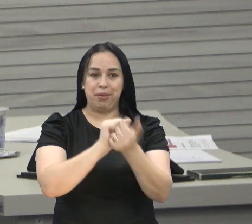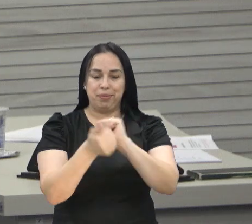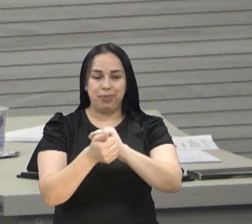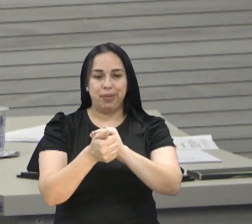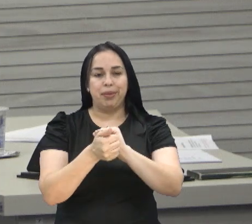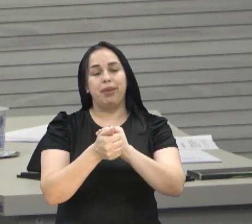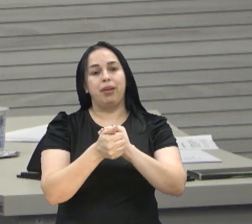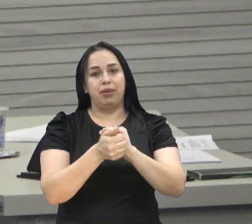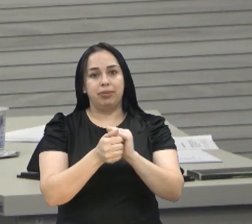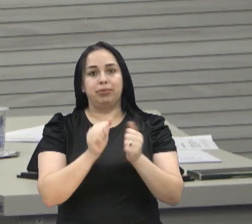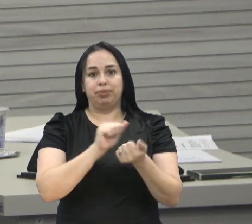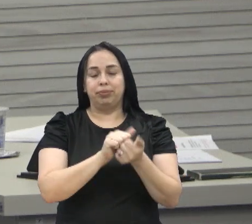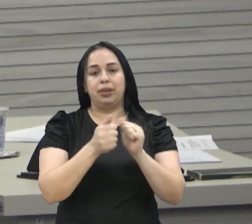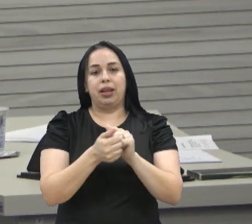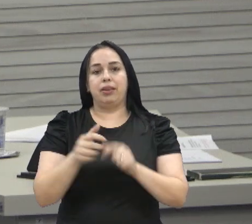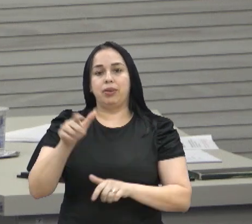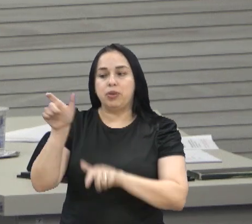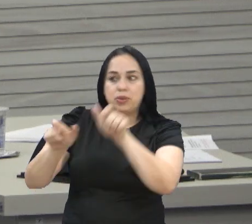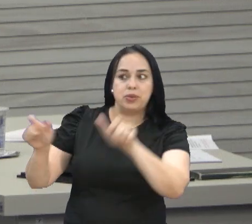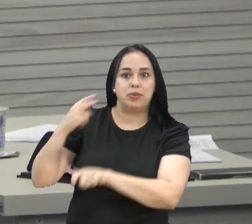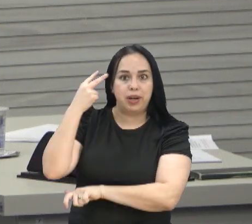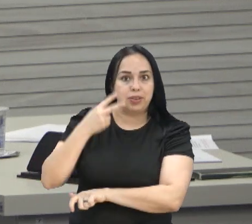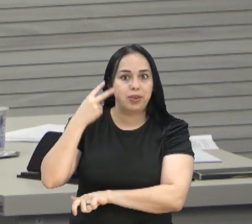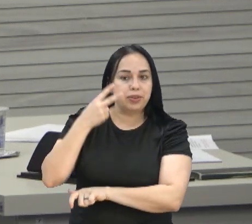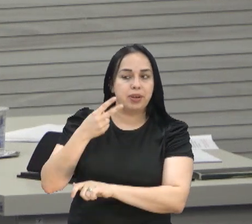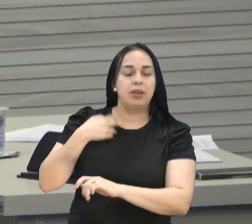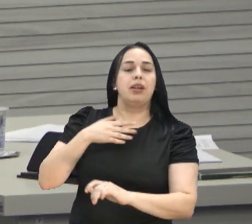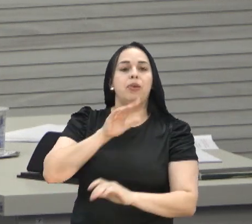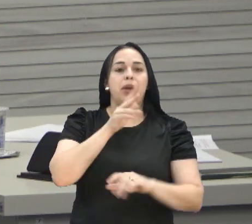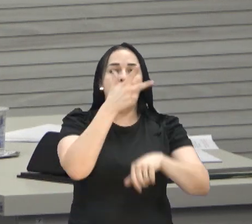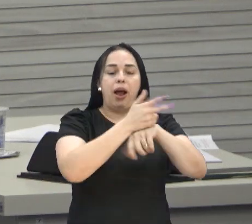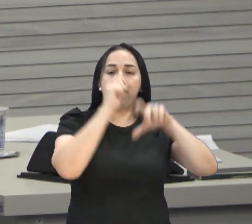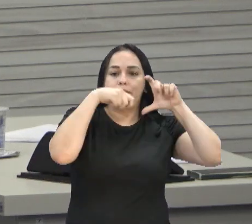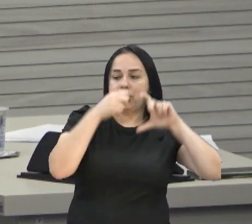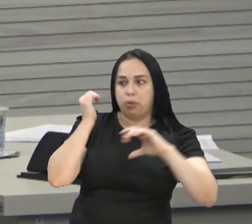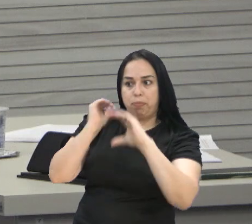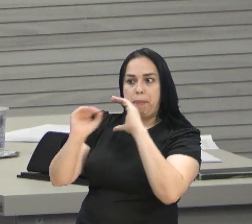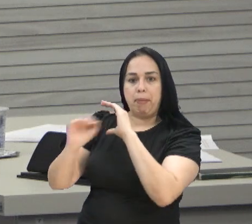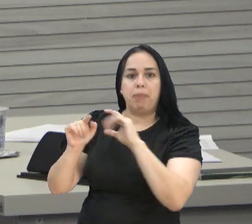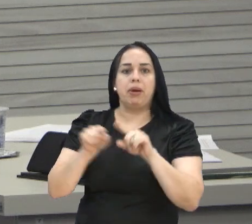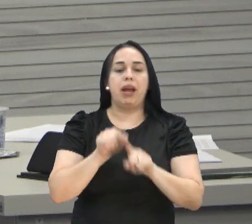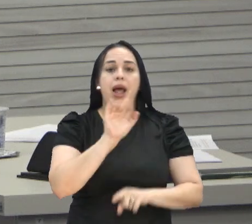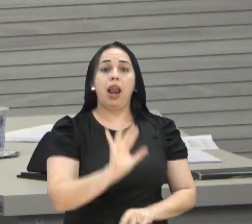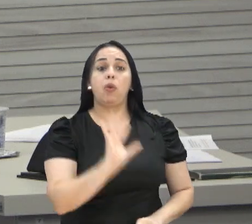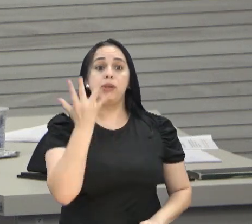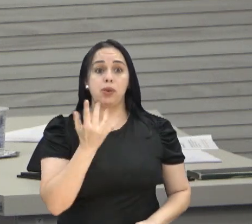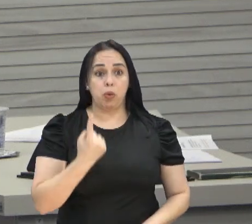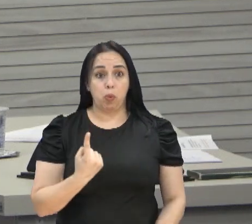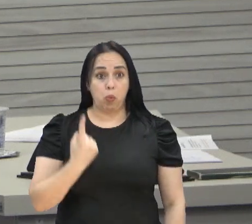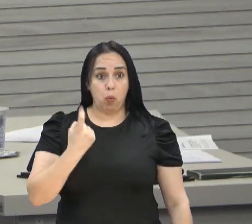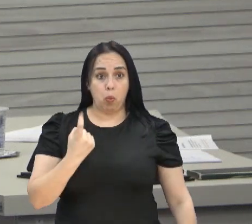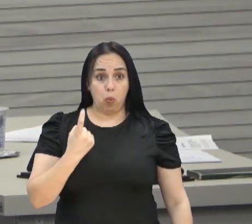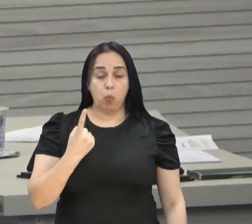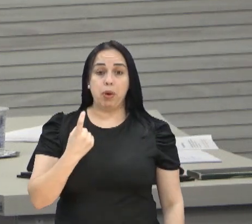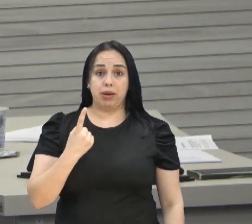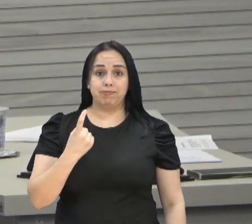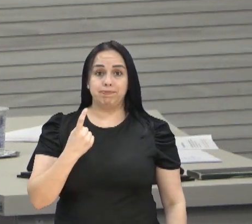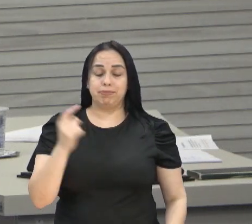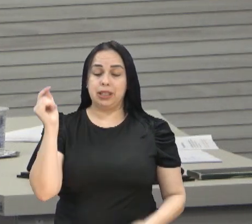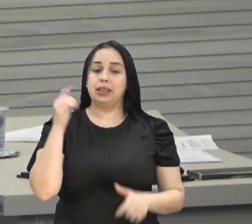vereadores devem ter recebido o vídeo da mãe explicando uma dessas situações. Apenas uma de tantas